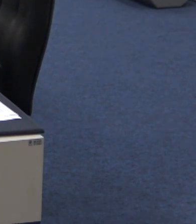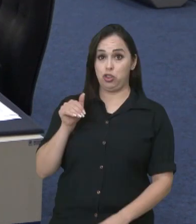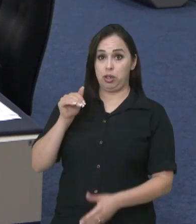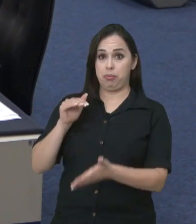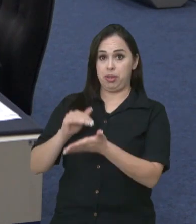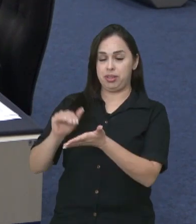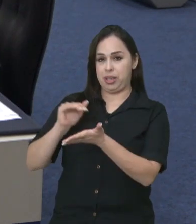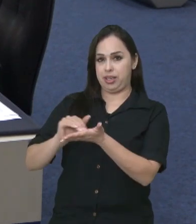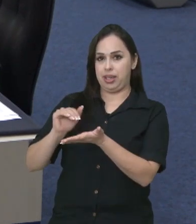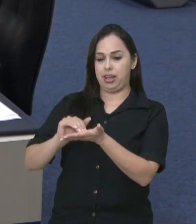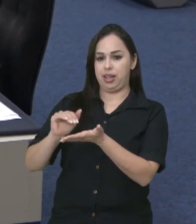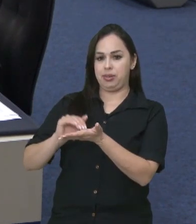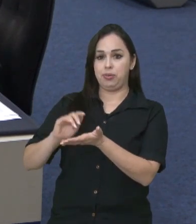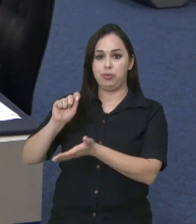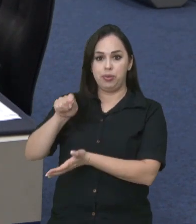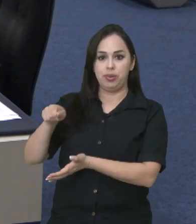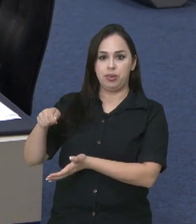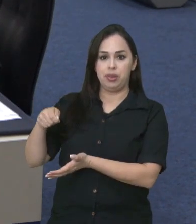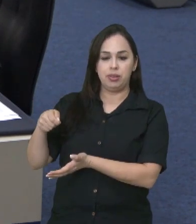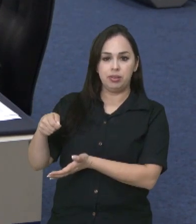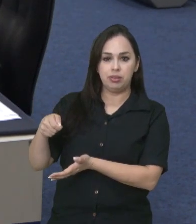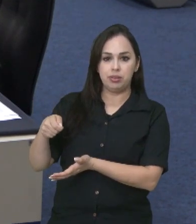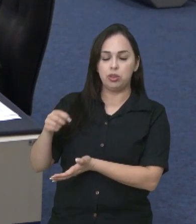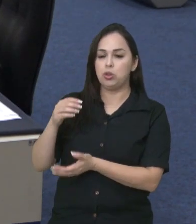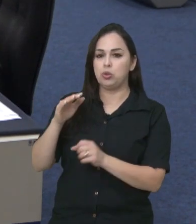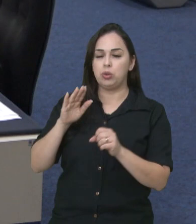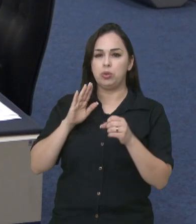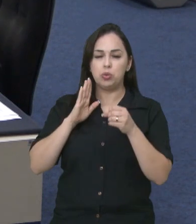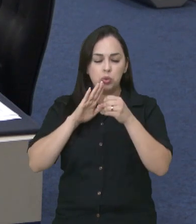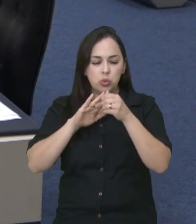Convoco o senhor secretário. Não está som, não. Som.